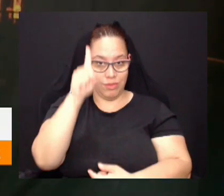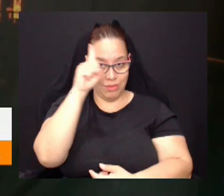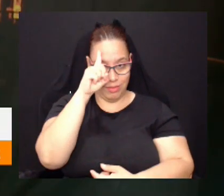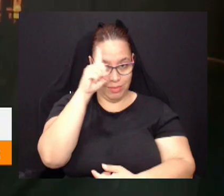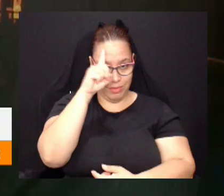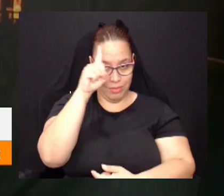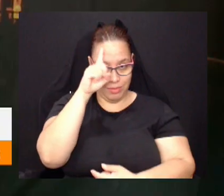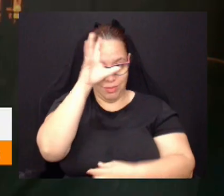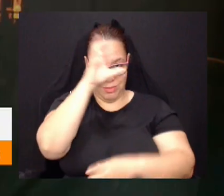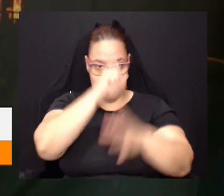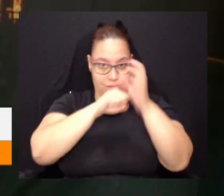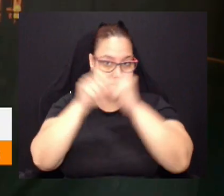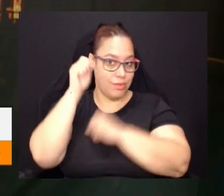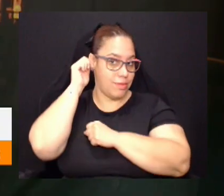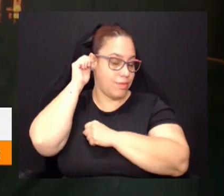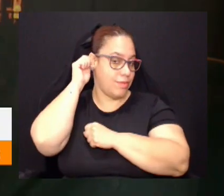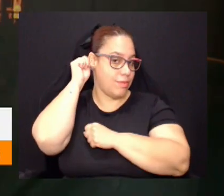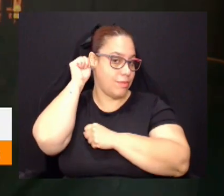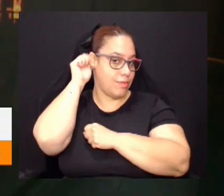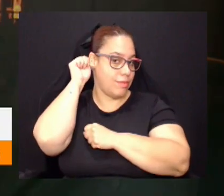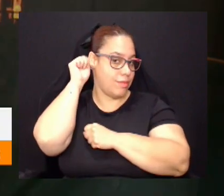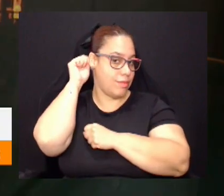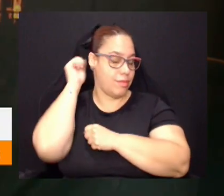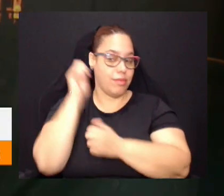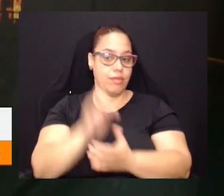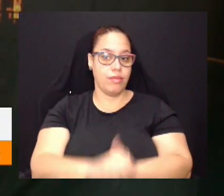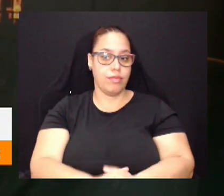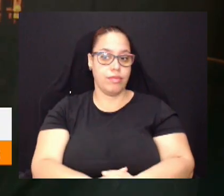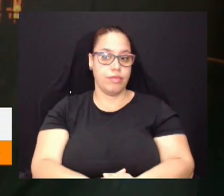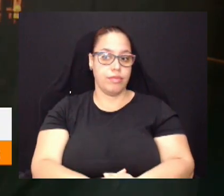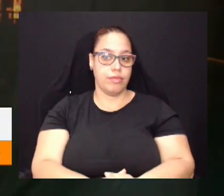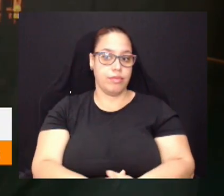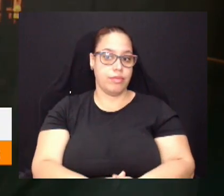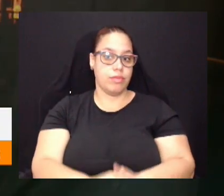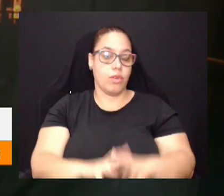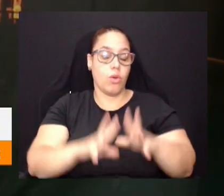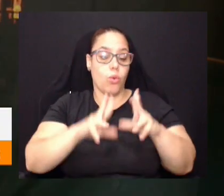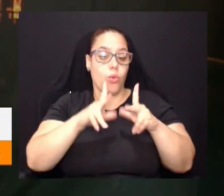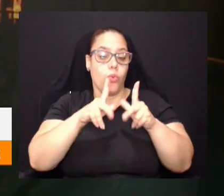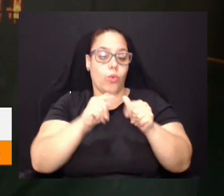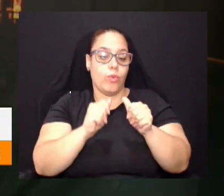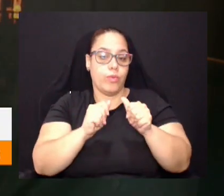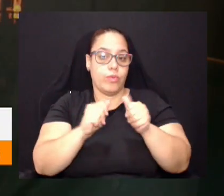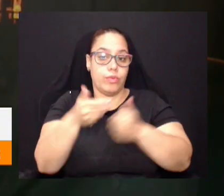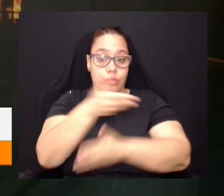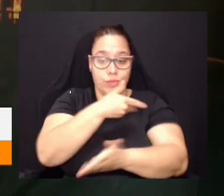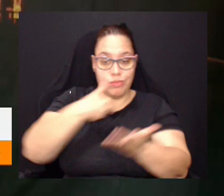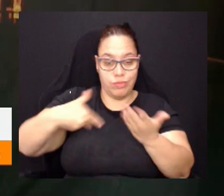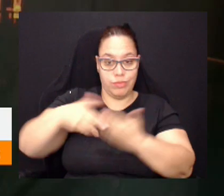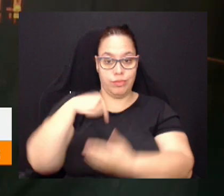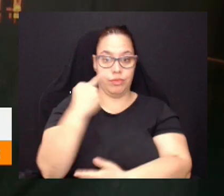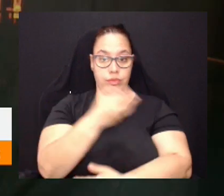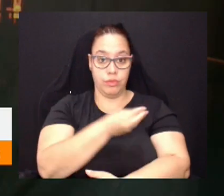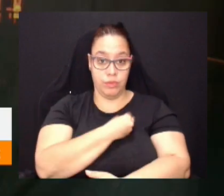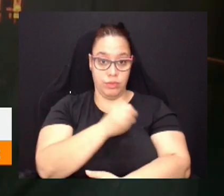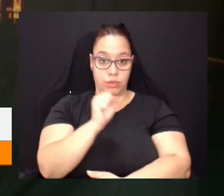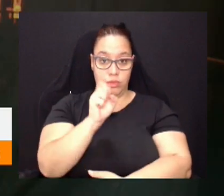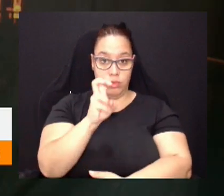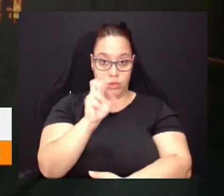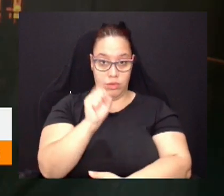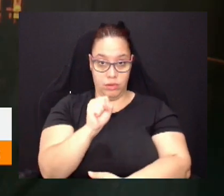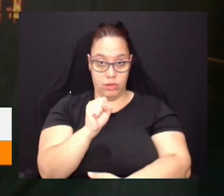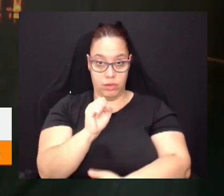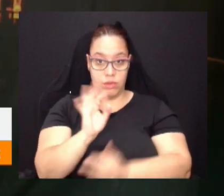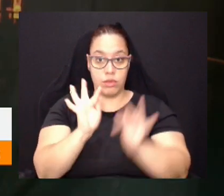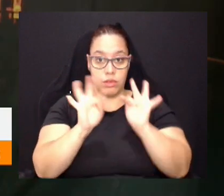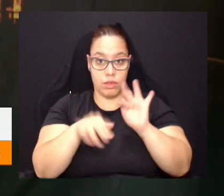aprendendo como a gente deve lidar com tudo que está envolto, né, na nossa vida. Agora, 8h58, a gente já vai para as